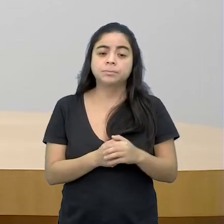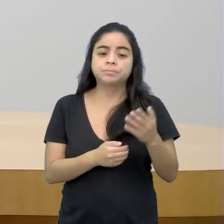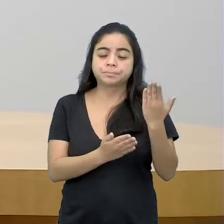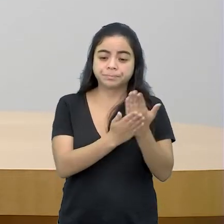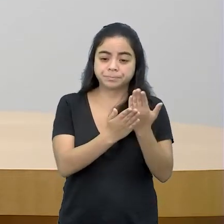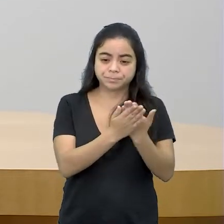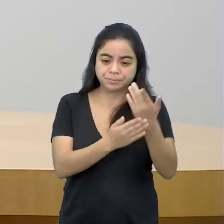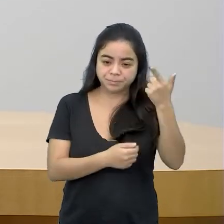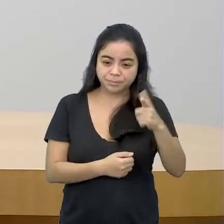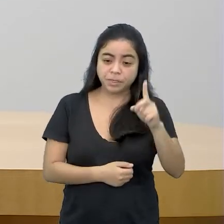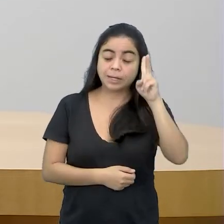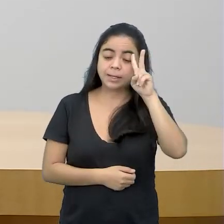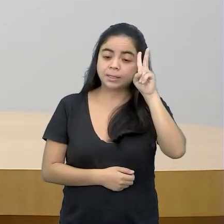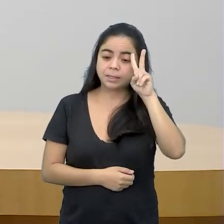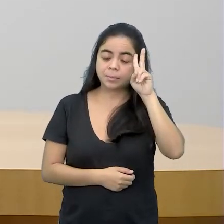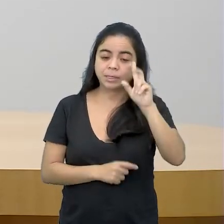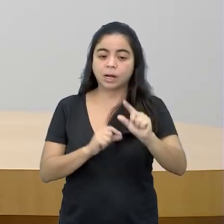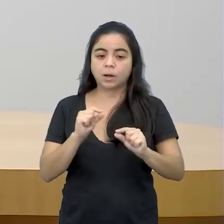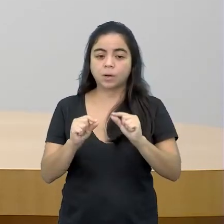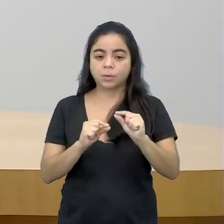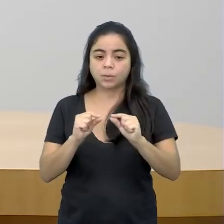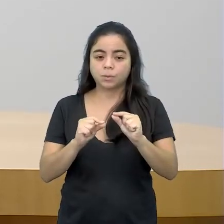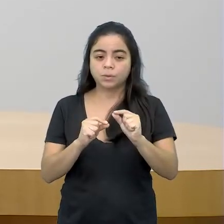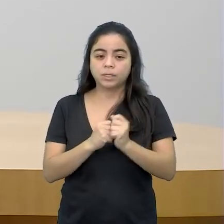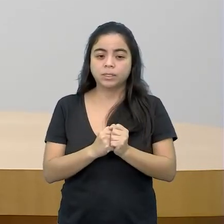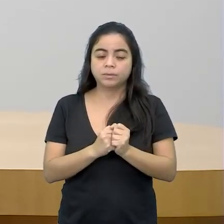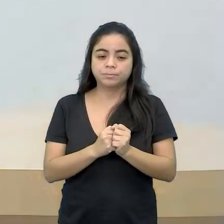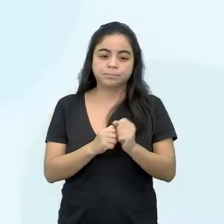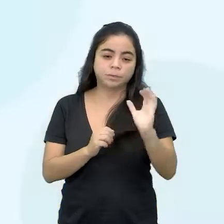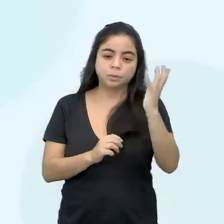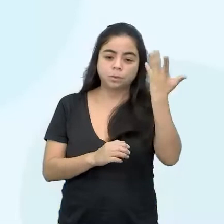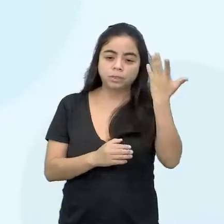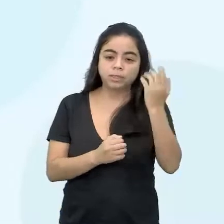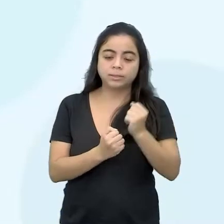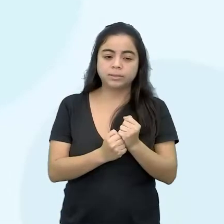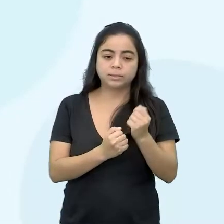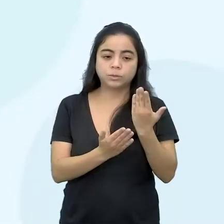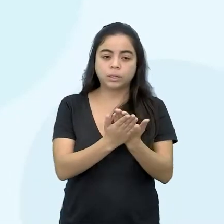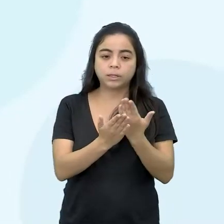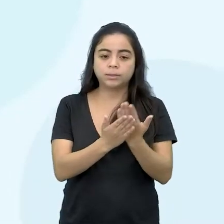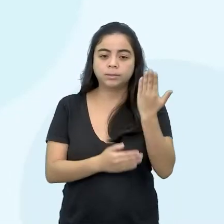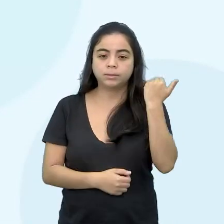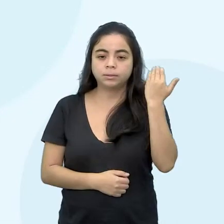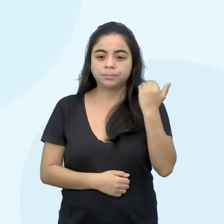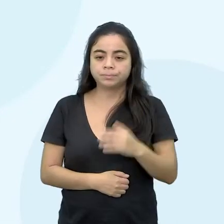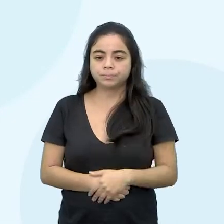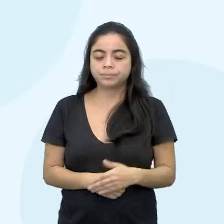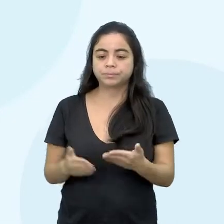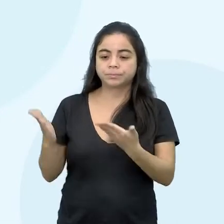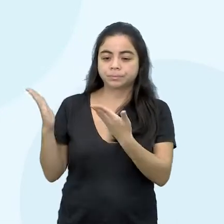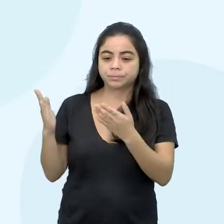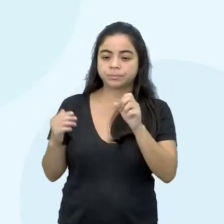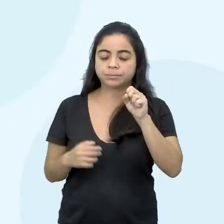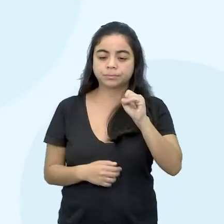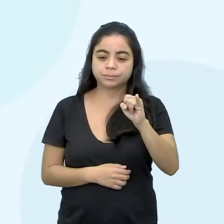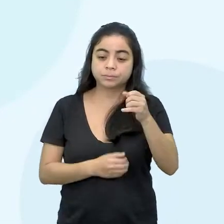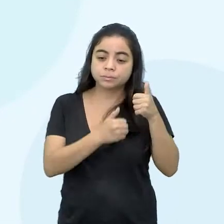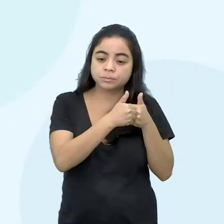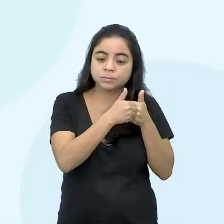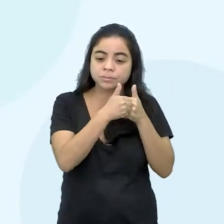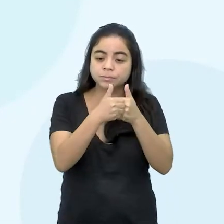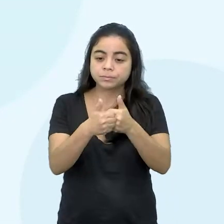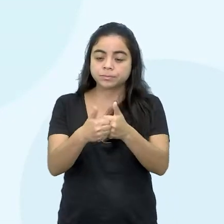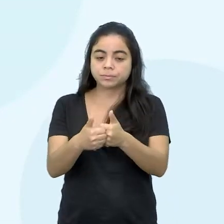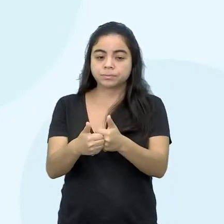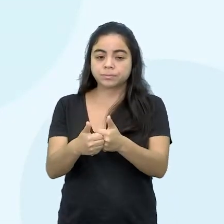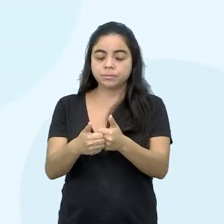né? Relembrando um pouquinho do que a gente tratou no nosso último encontro. E aí, para quem está acompanhando aí,